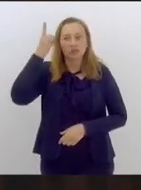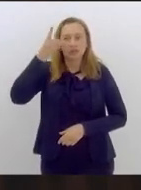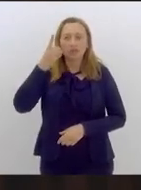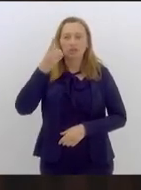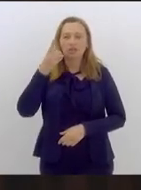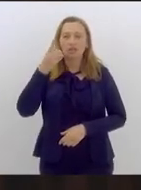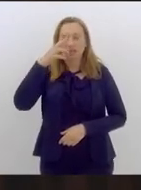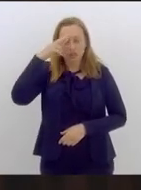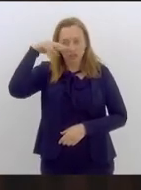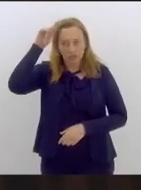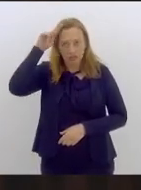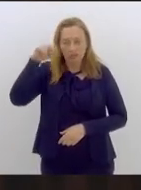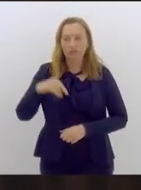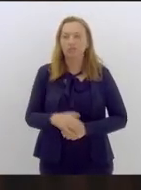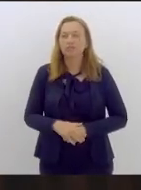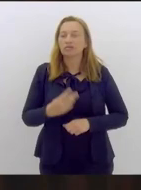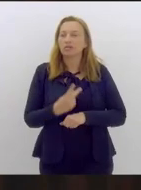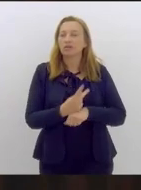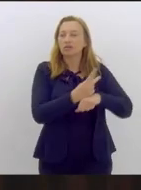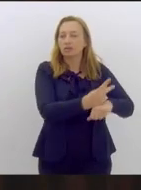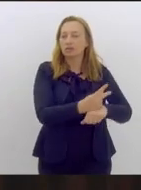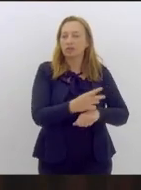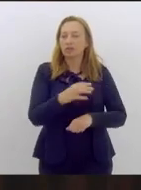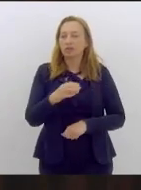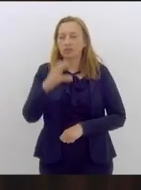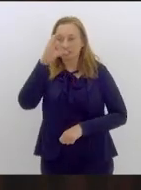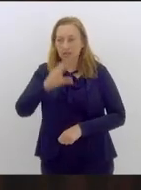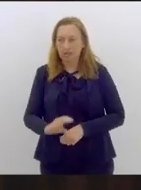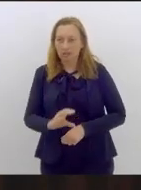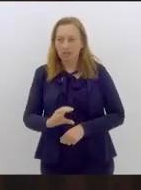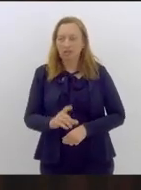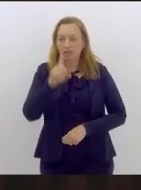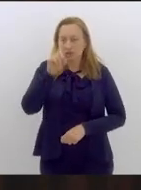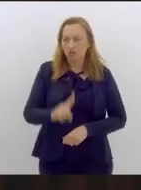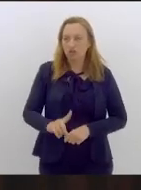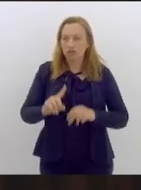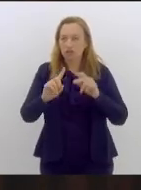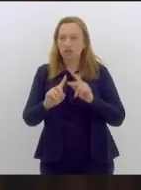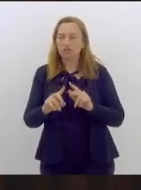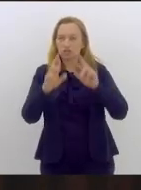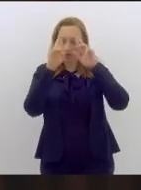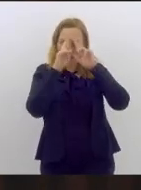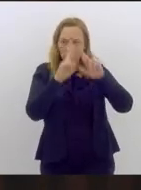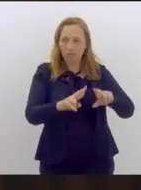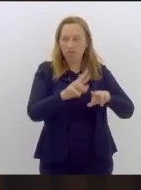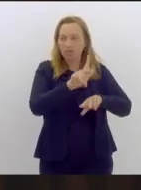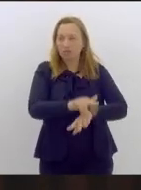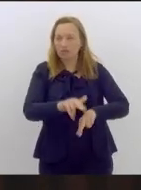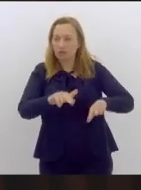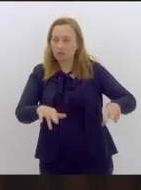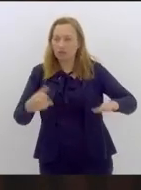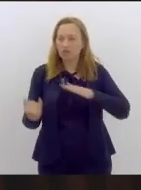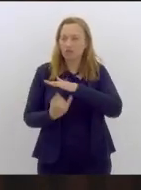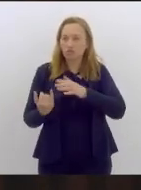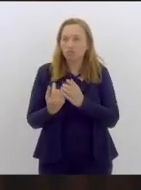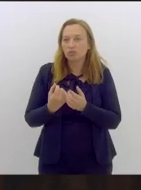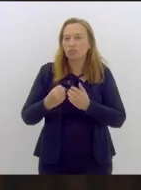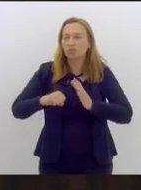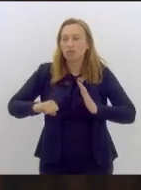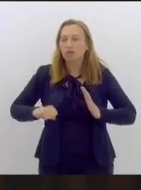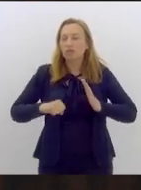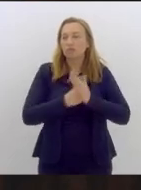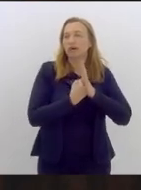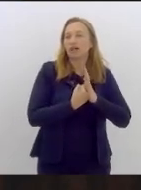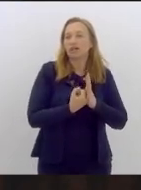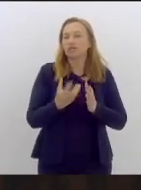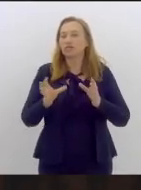Renan Ferreirinha, que concede o prêmio Cidadania, Direito e Respeito à Diversidade ao Instituto Impacto. Parecer da